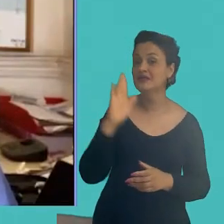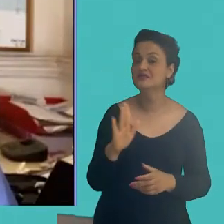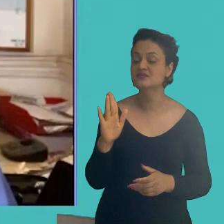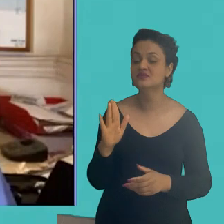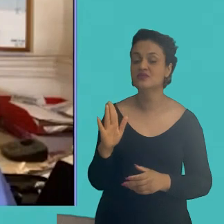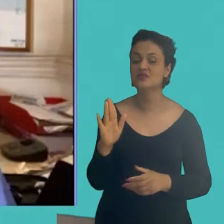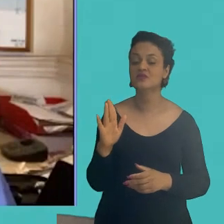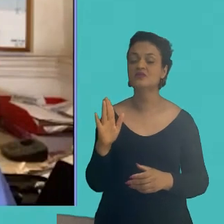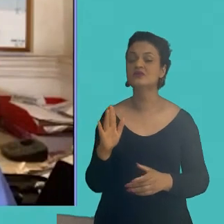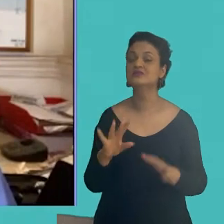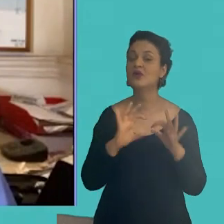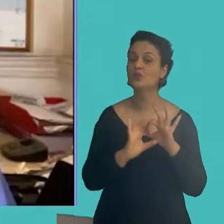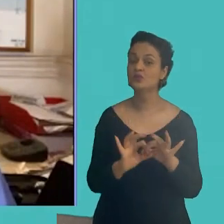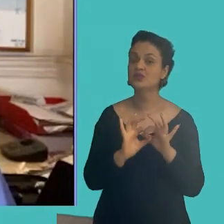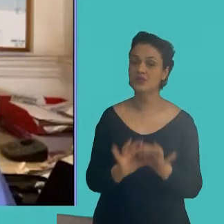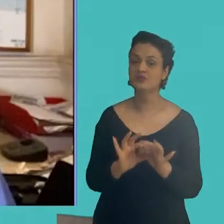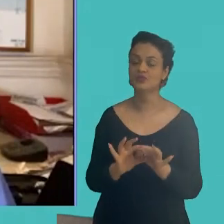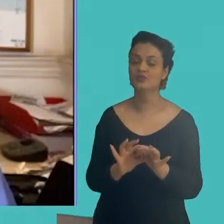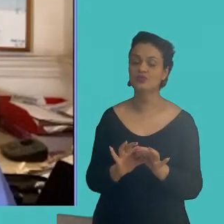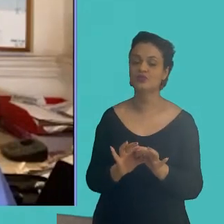dos grandes, digamos,